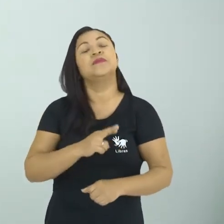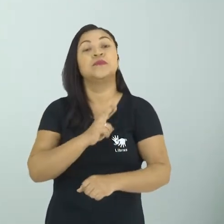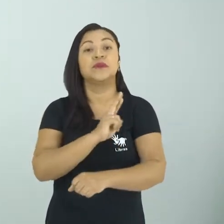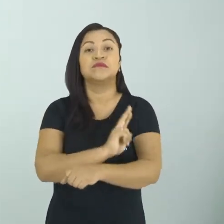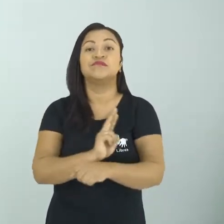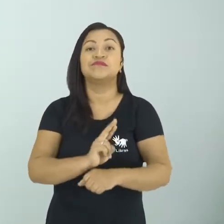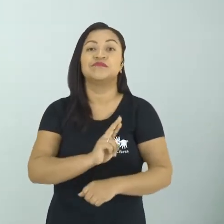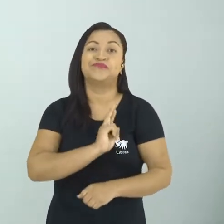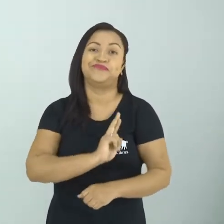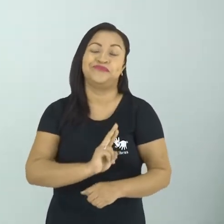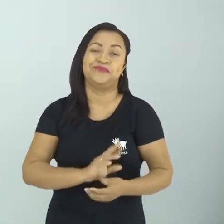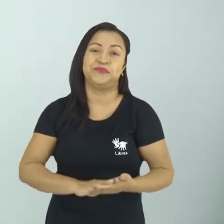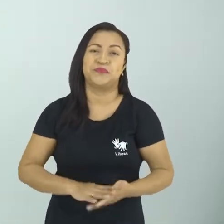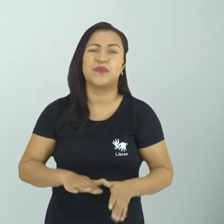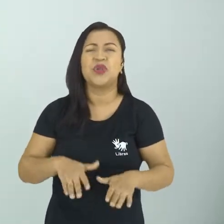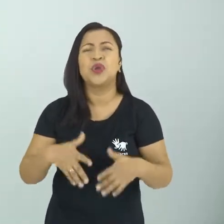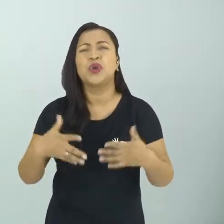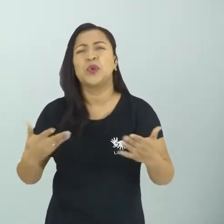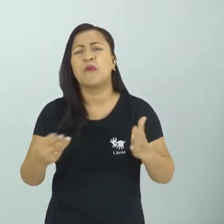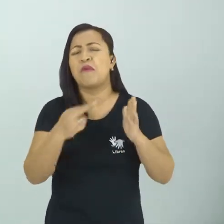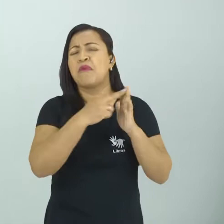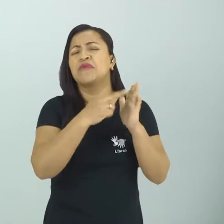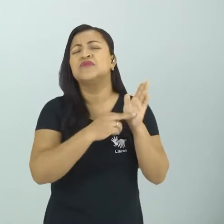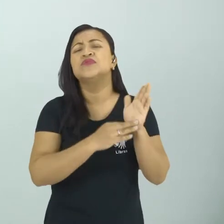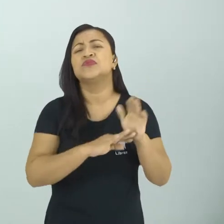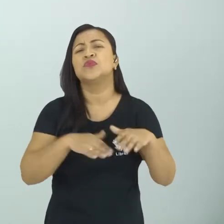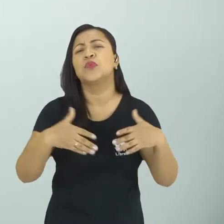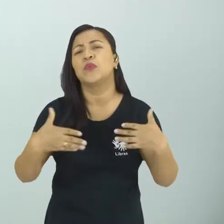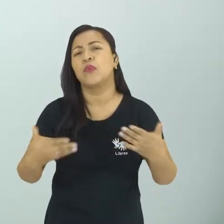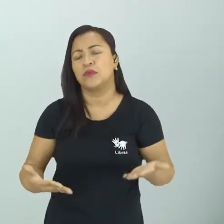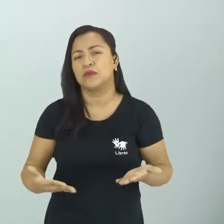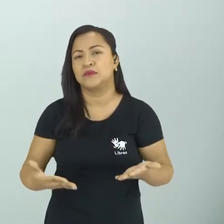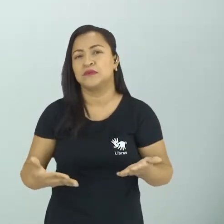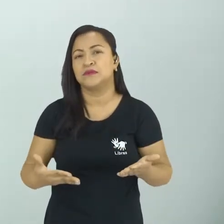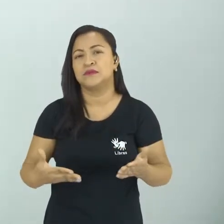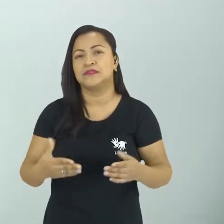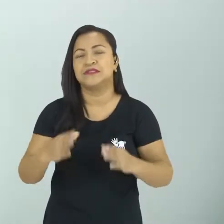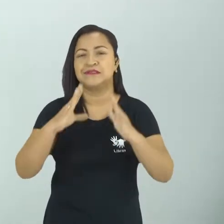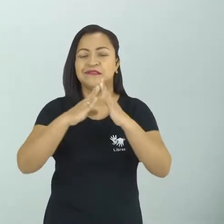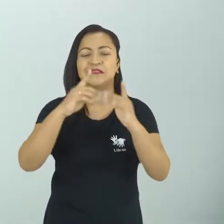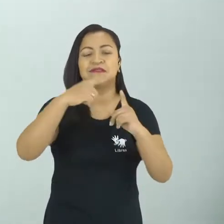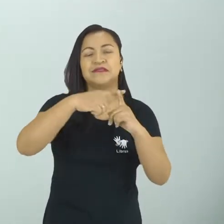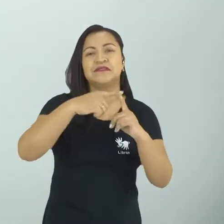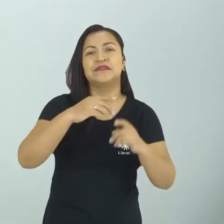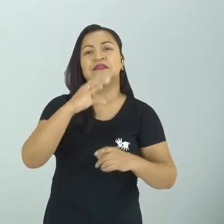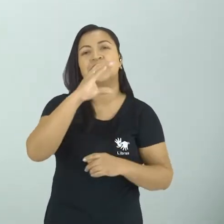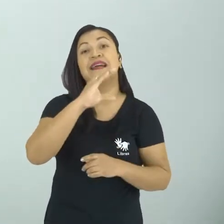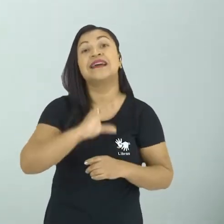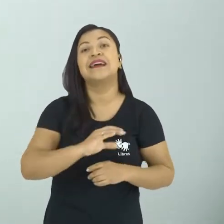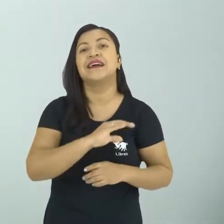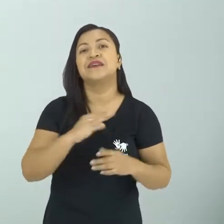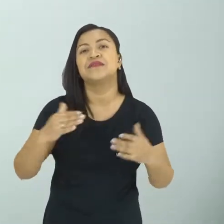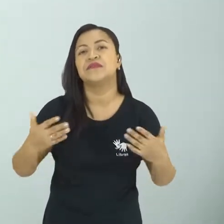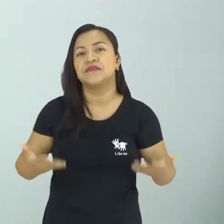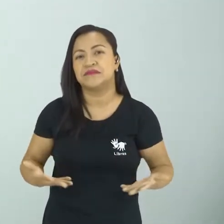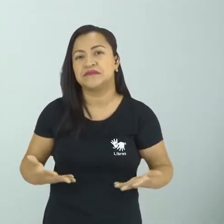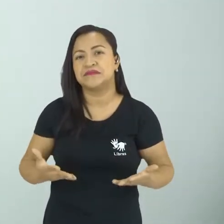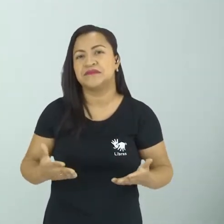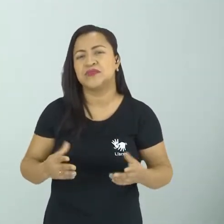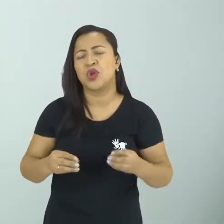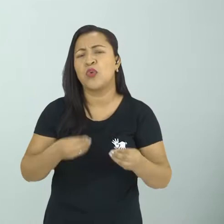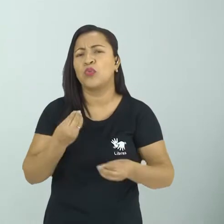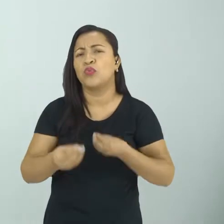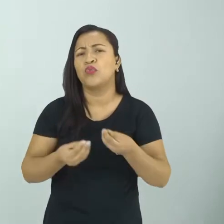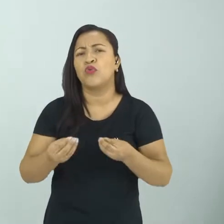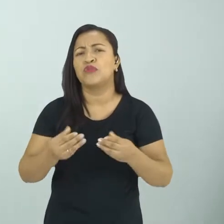propõe? Quais eram as medidas tomadas pela igreja naquele momento? Como que vamos conter o avanço dessas novas